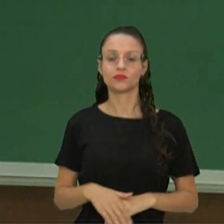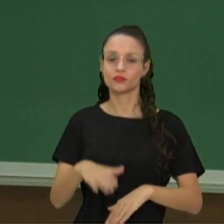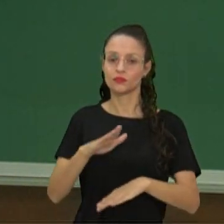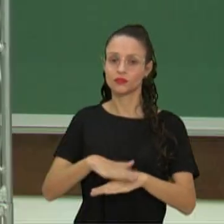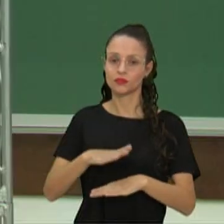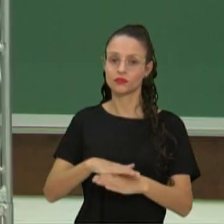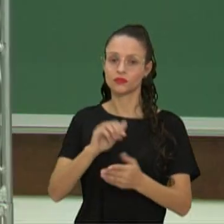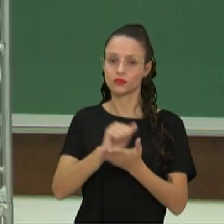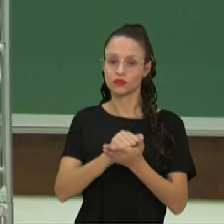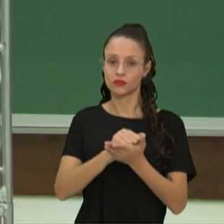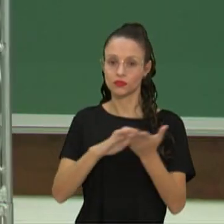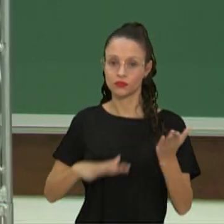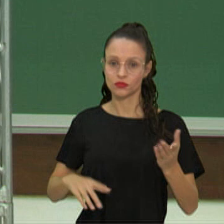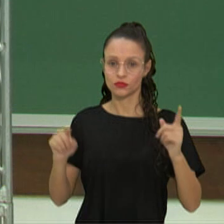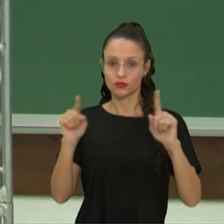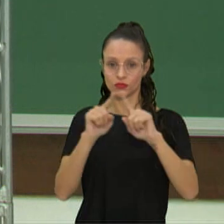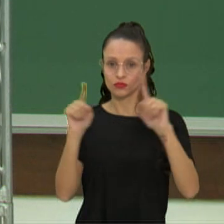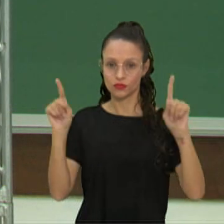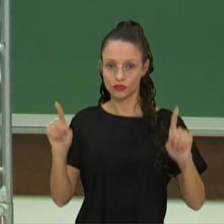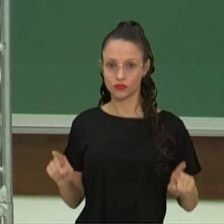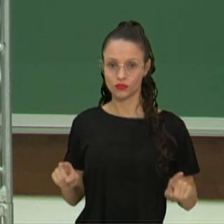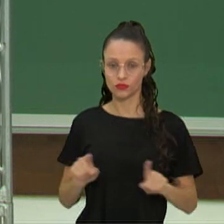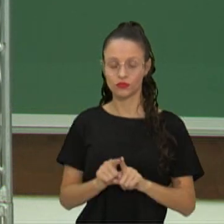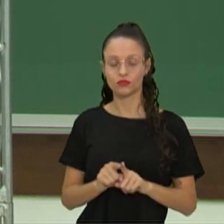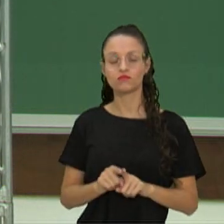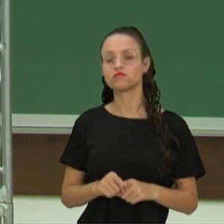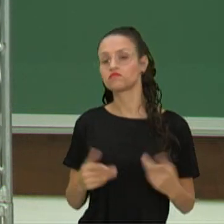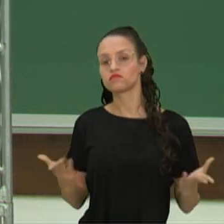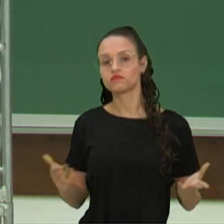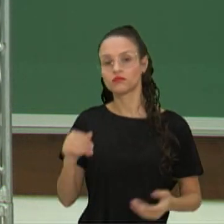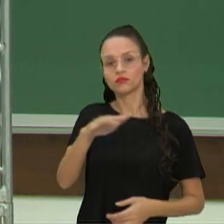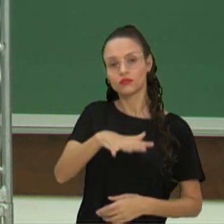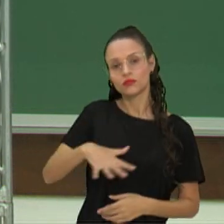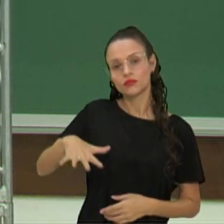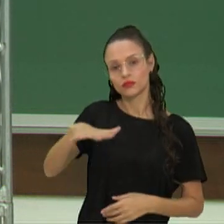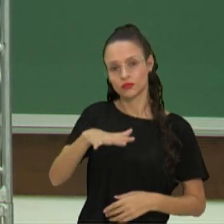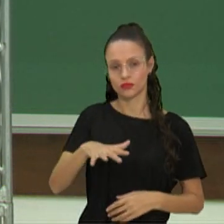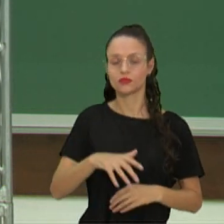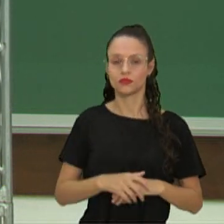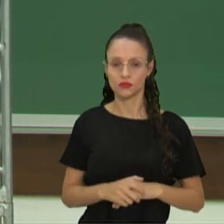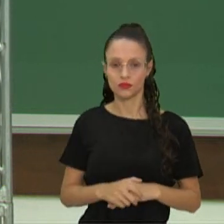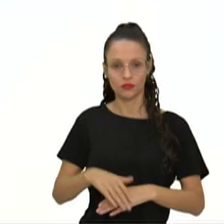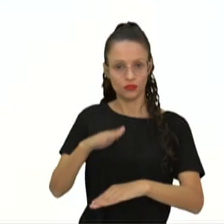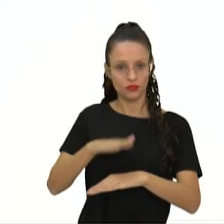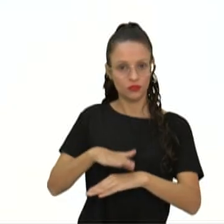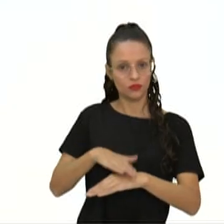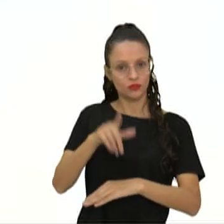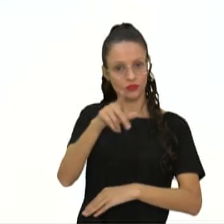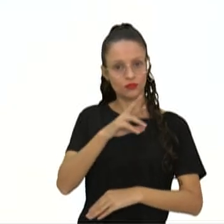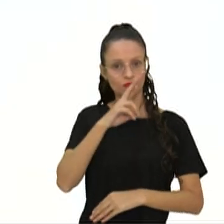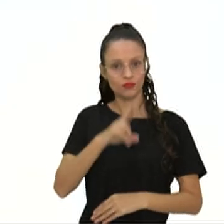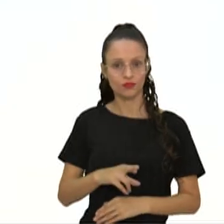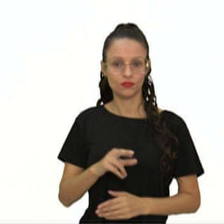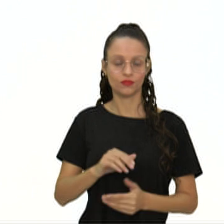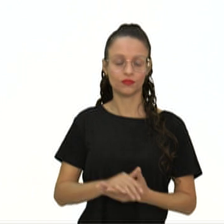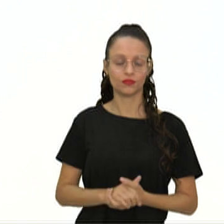Agora, esse exercício 2, ele me dá um quadrado e eu quero saber a área desse quadrado. Tá? Então, eu te dou um tempinho para você resolver.